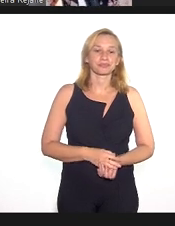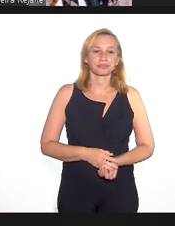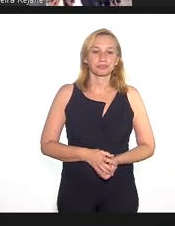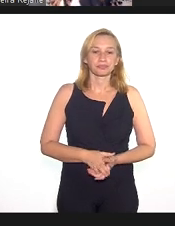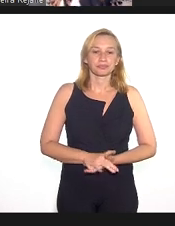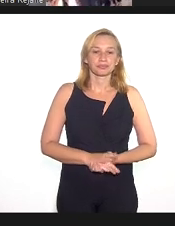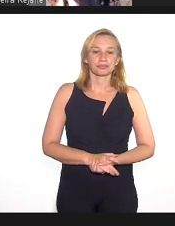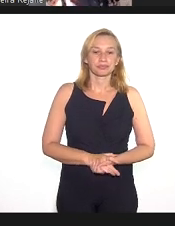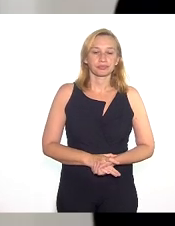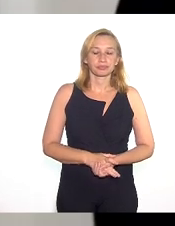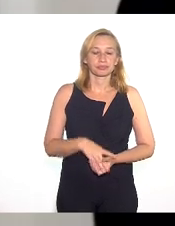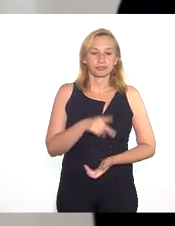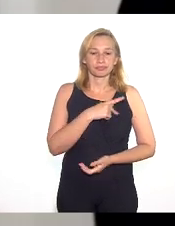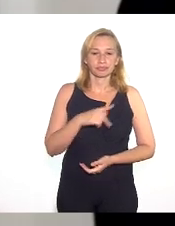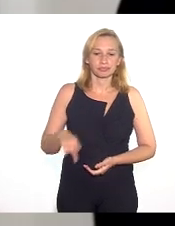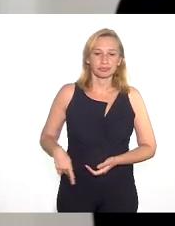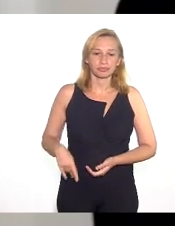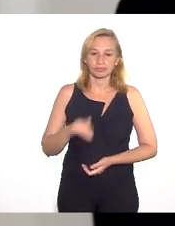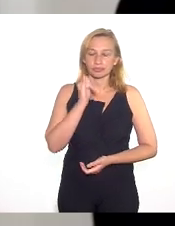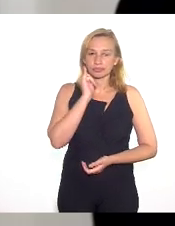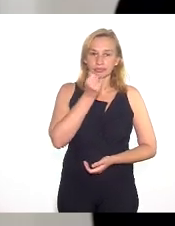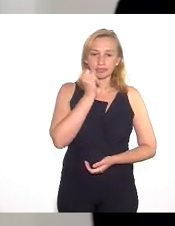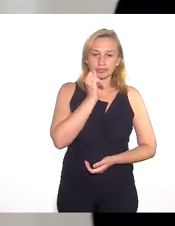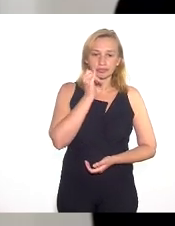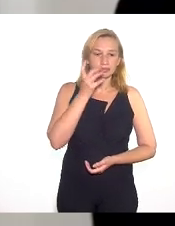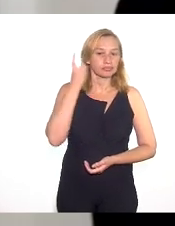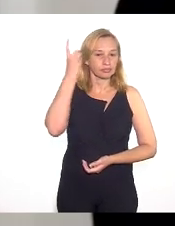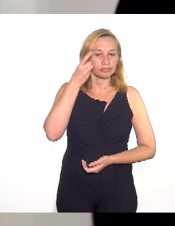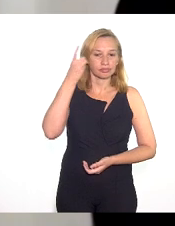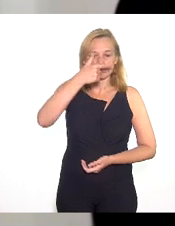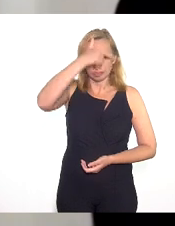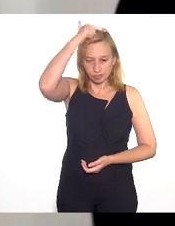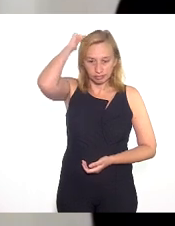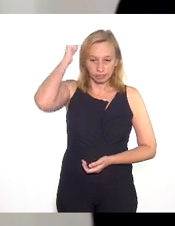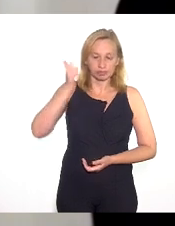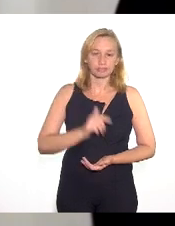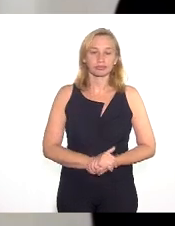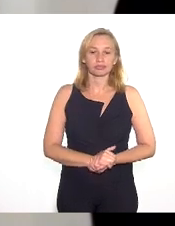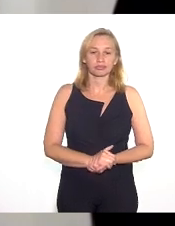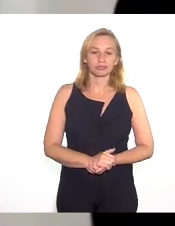A presidência designa relator, deputado Luiz Paulo.